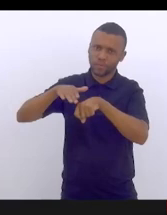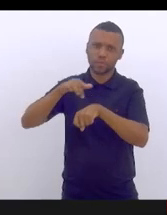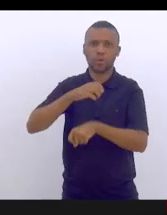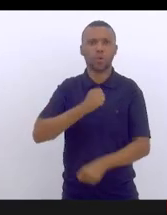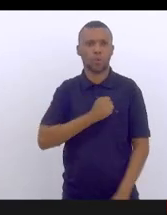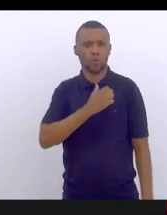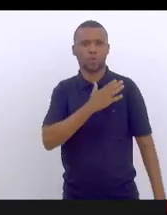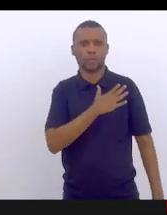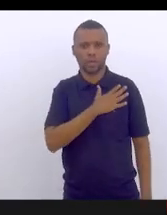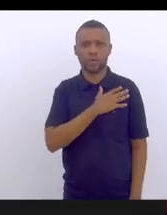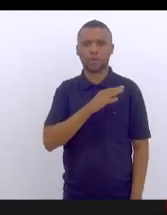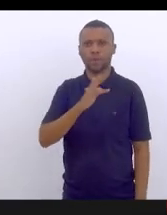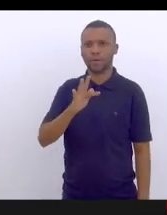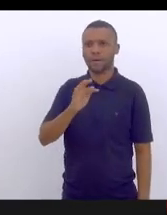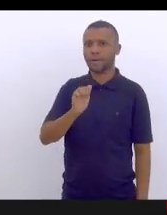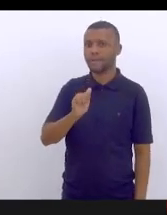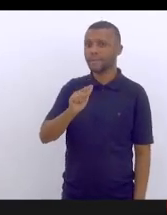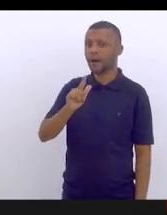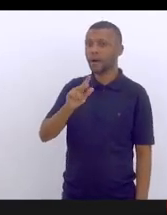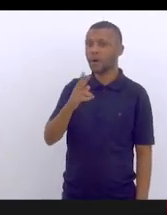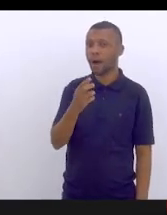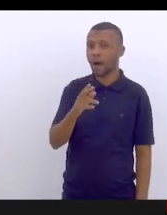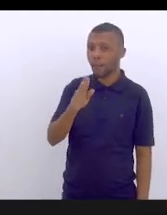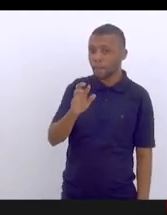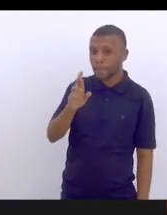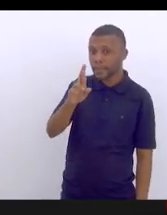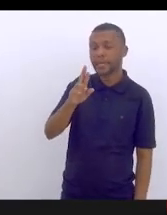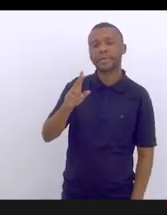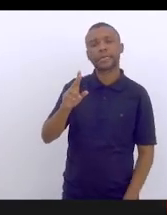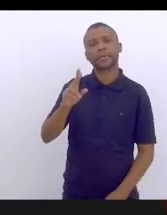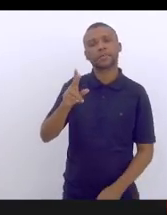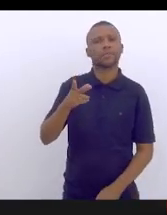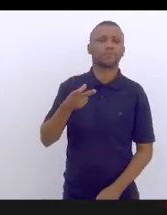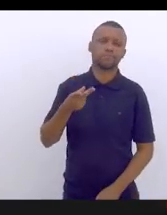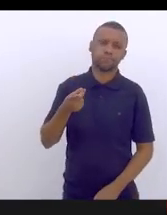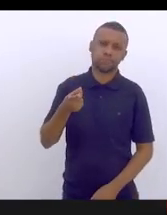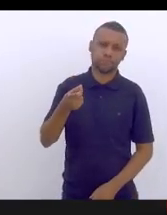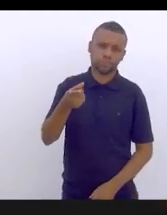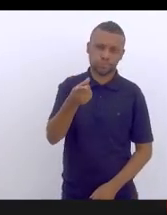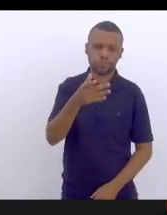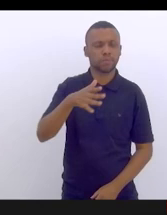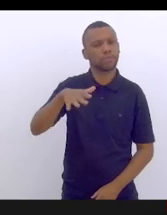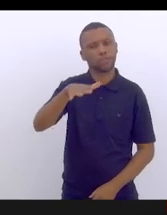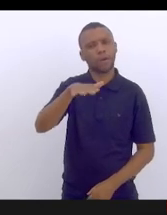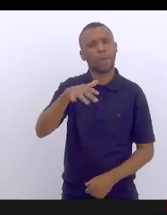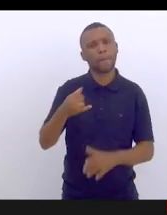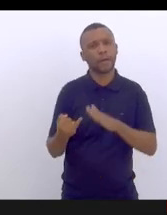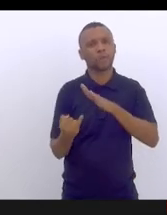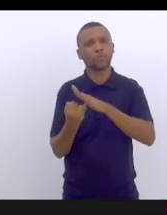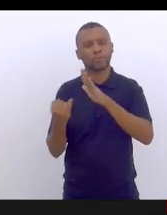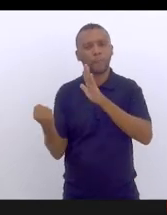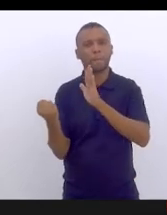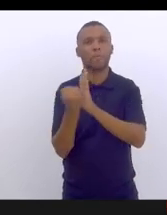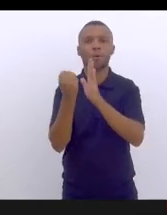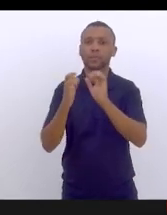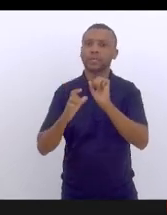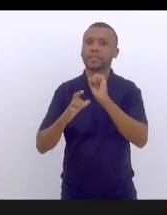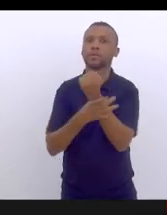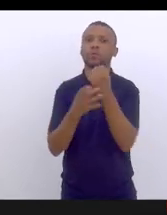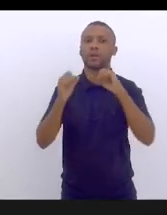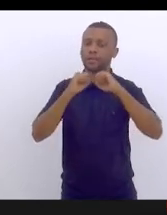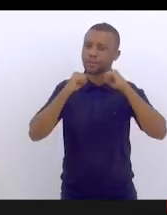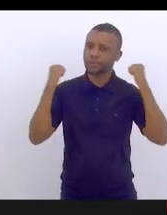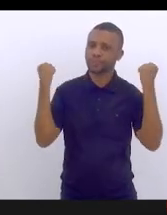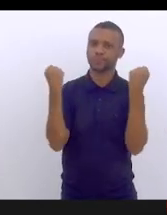que é o atual comandante lá, já está há bastante tempo no BEP, que é uma das instituições mais conceituadas do país em termos de segurança de estádios.